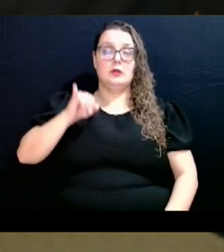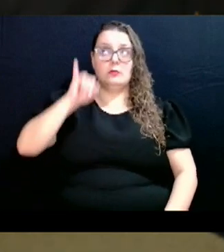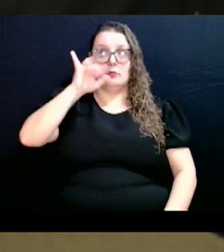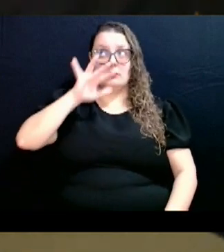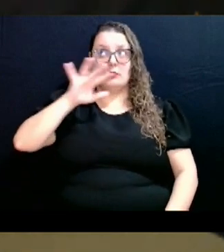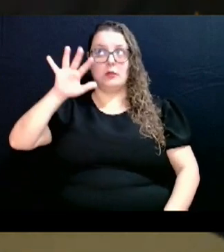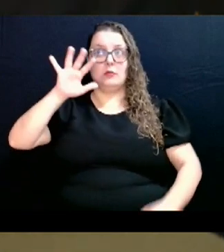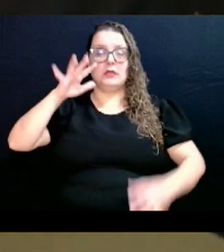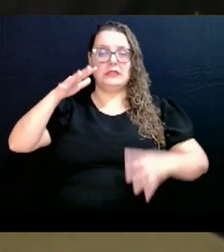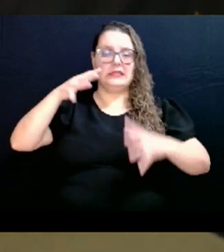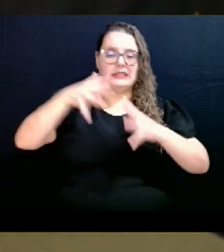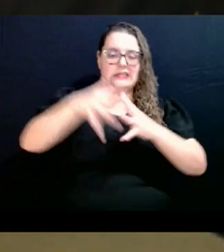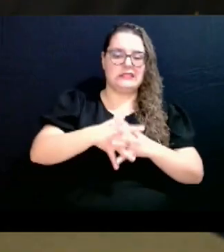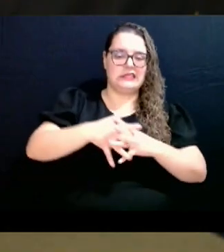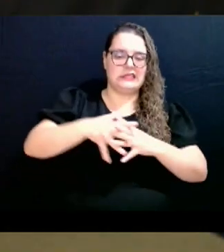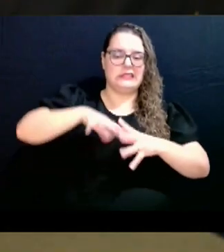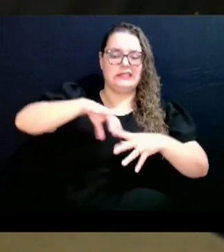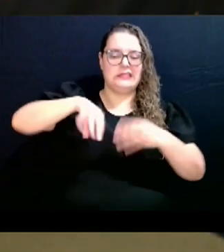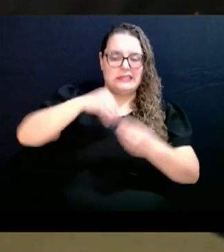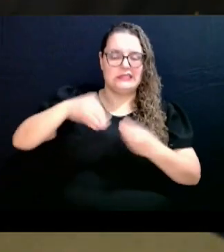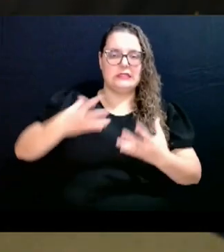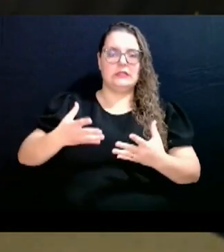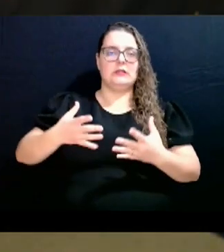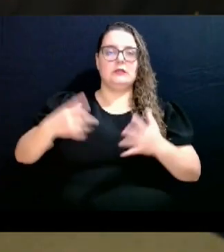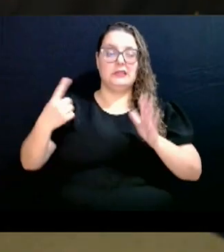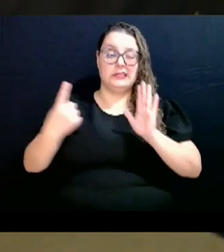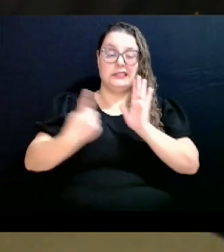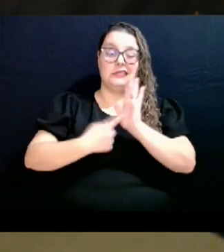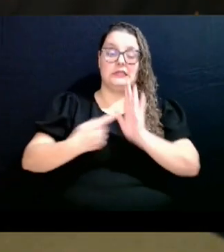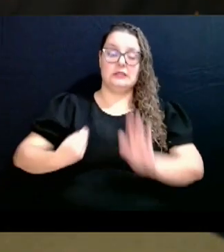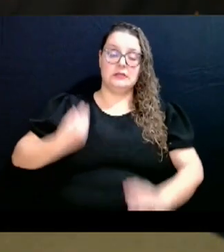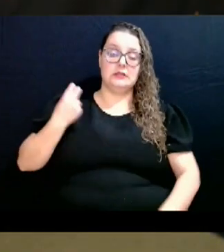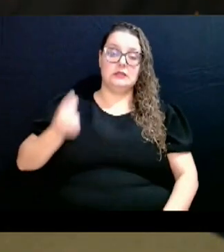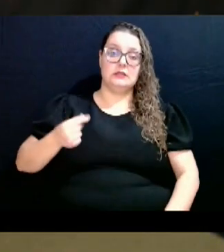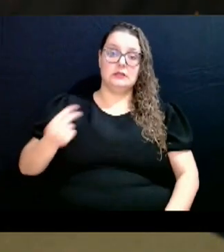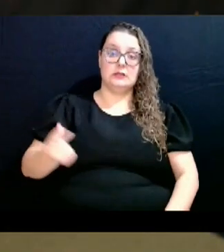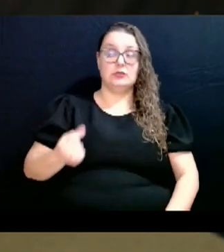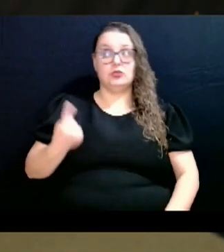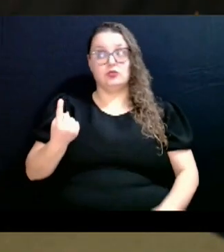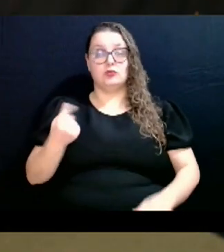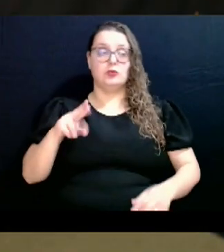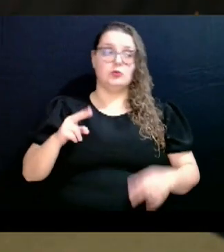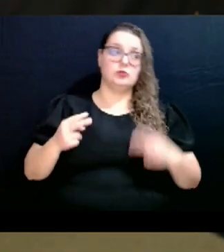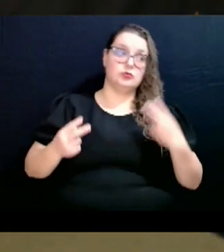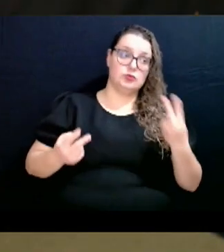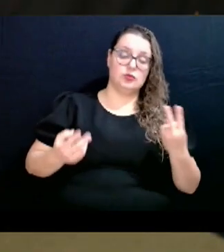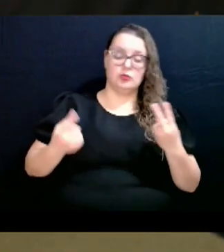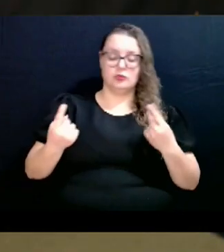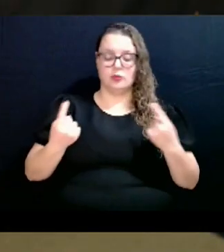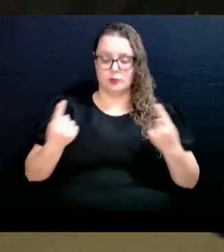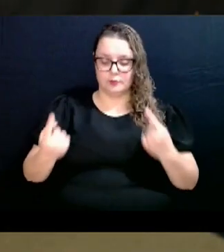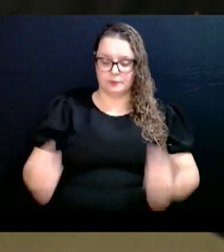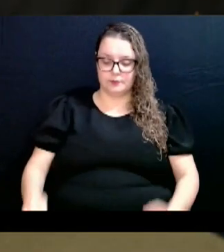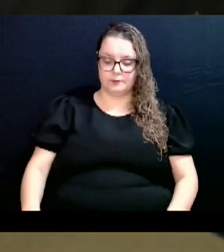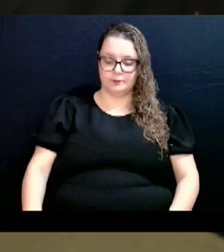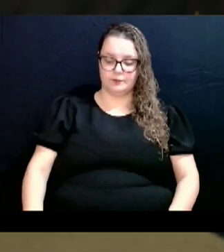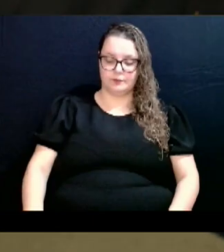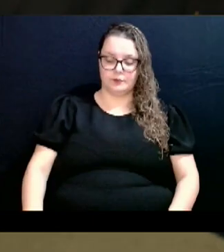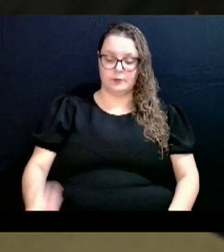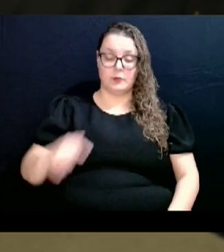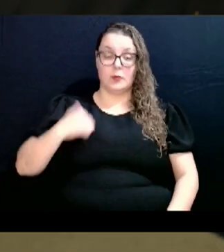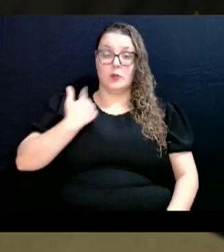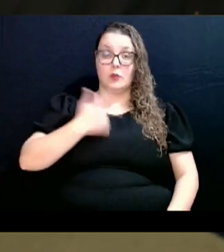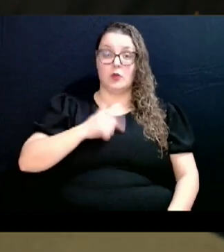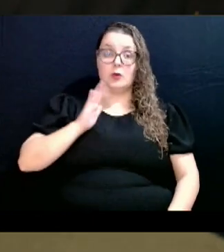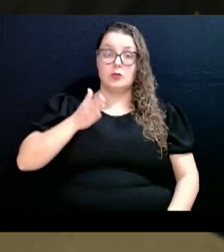um dos pais e isso pode marcar para a vida inteira. Agora, a gente já entendeu um pouquinho o que é alienação parental,